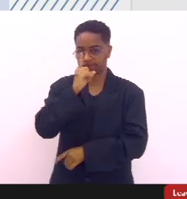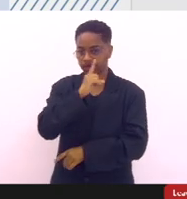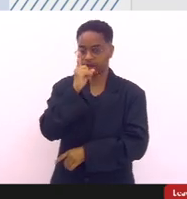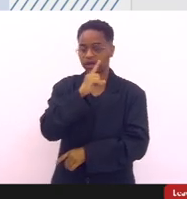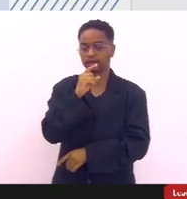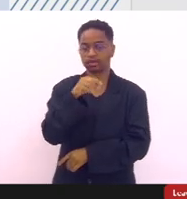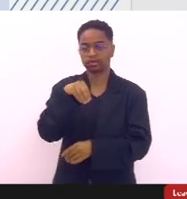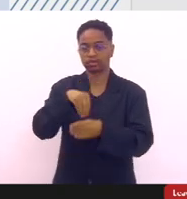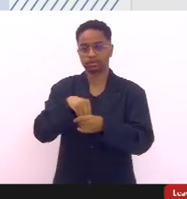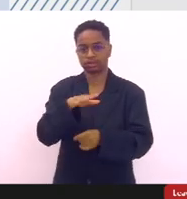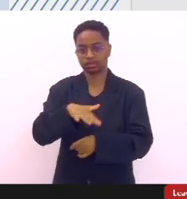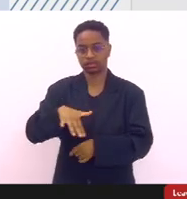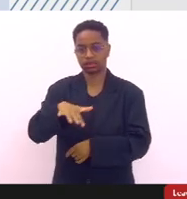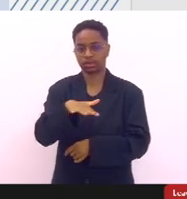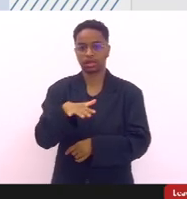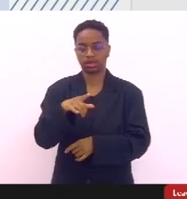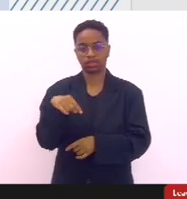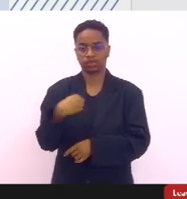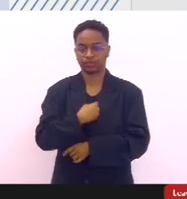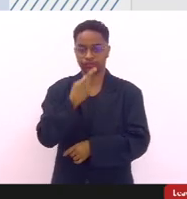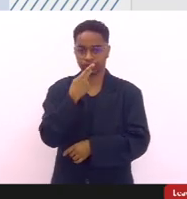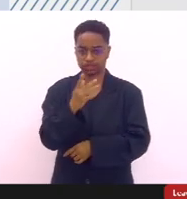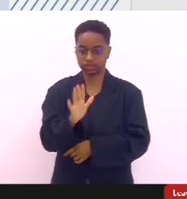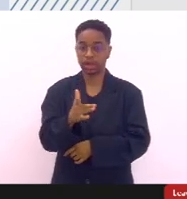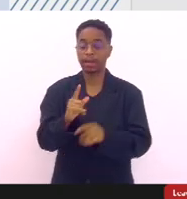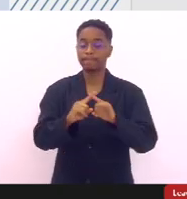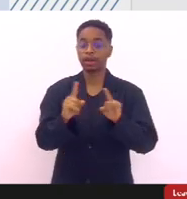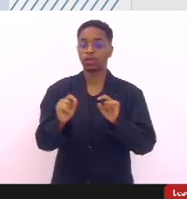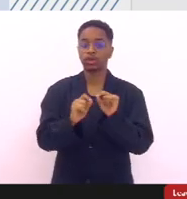aqui. Quais são os preceitos